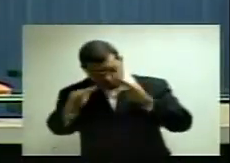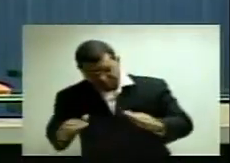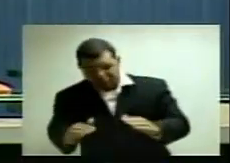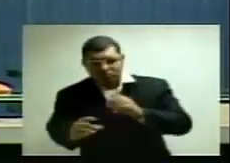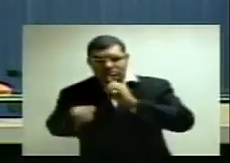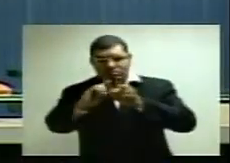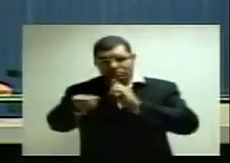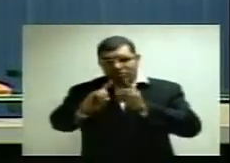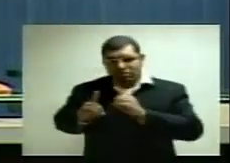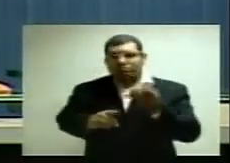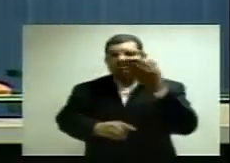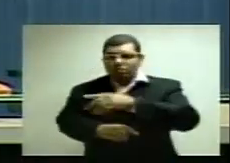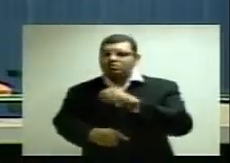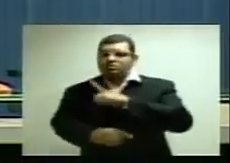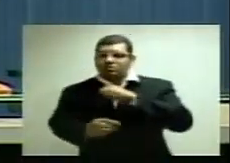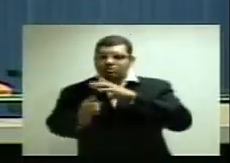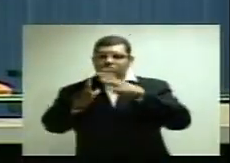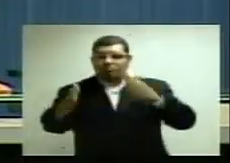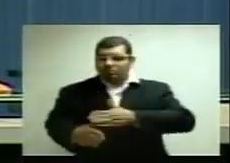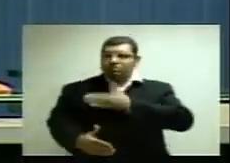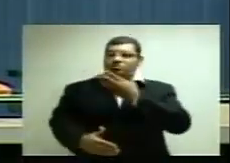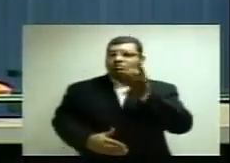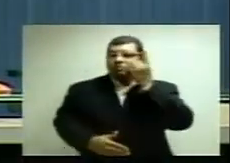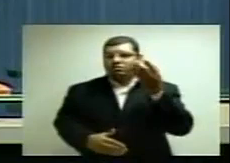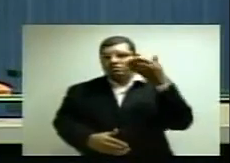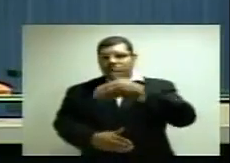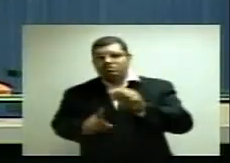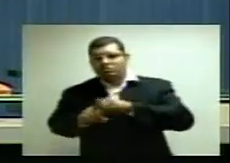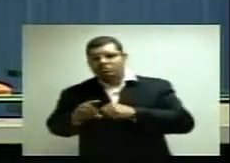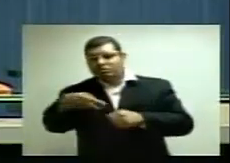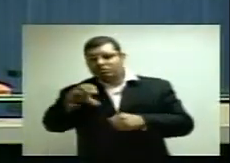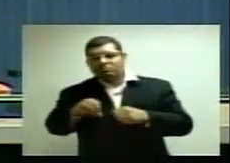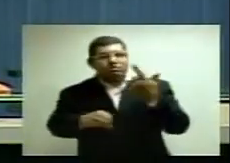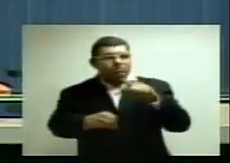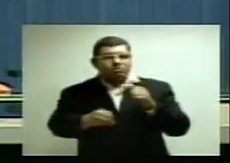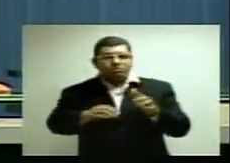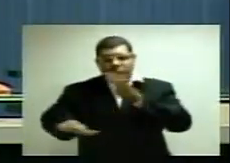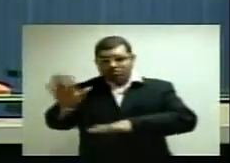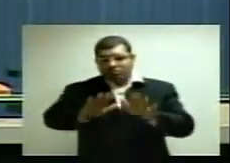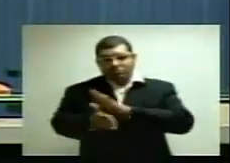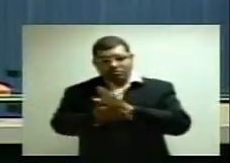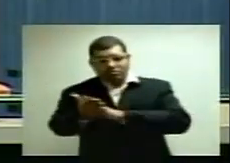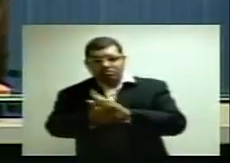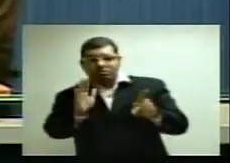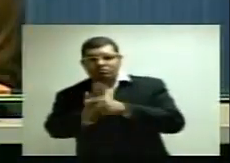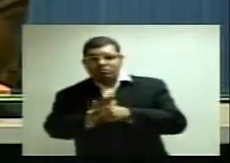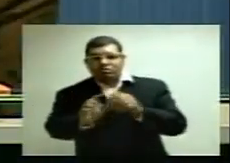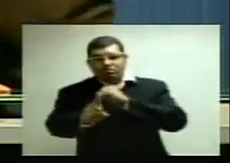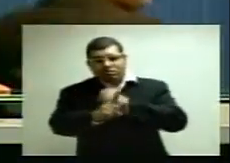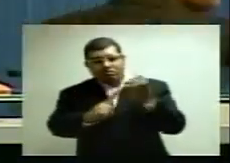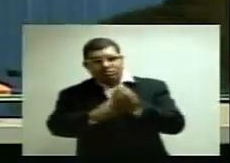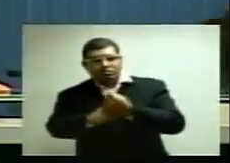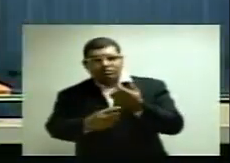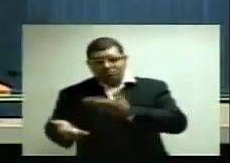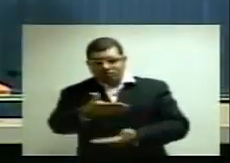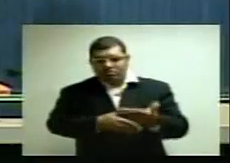o diálogo, vão ter uma grande surpresa no dia 1º de maio, porque não há controle nem por parte das associações